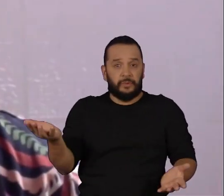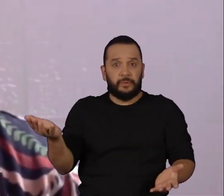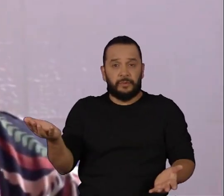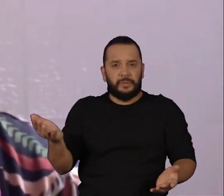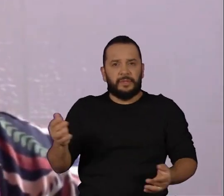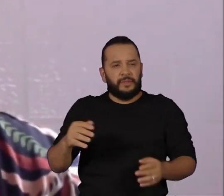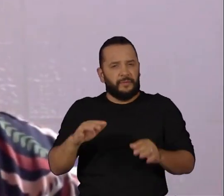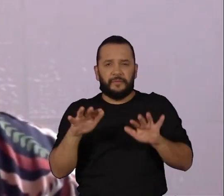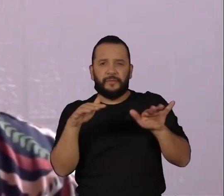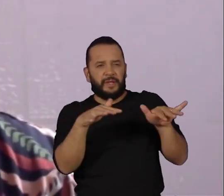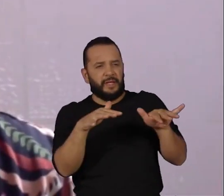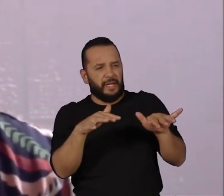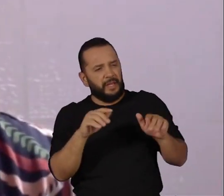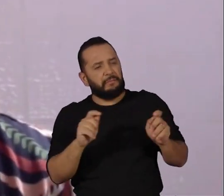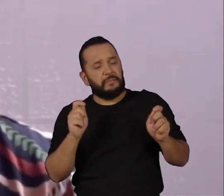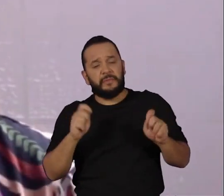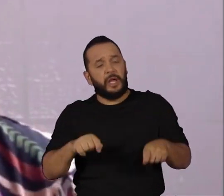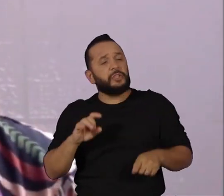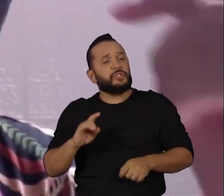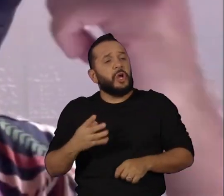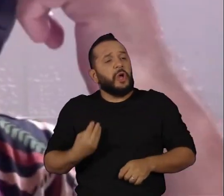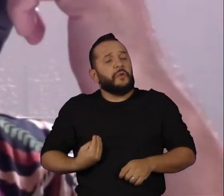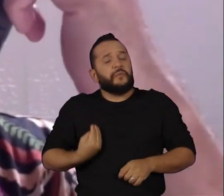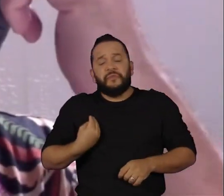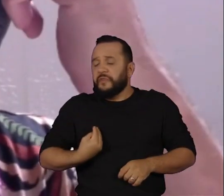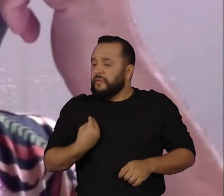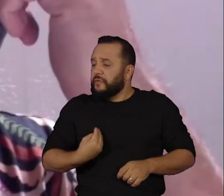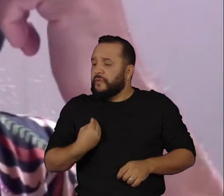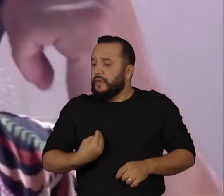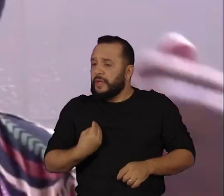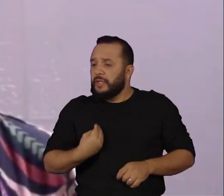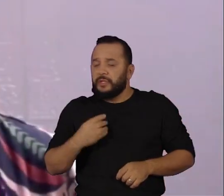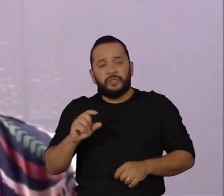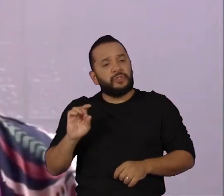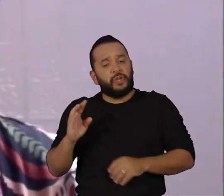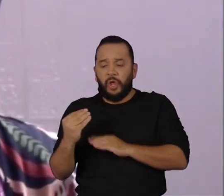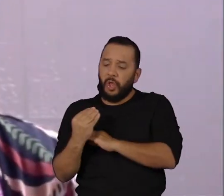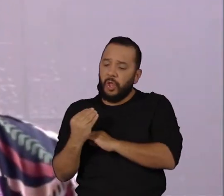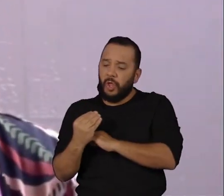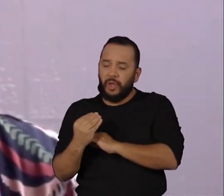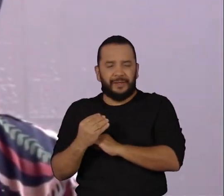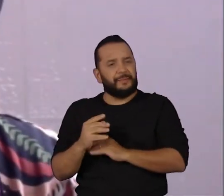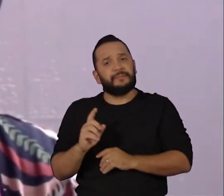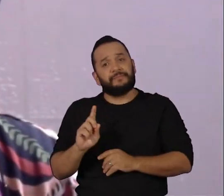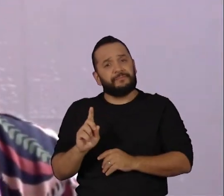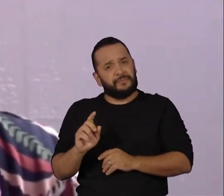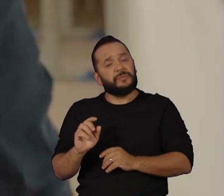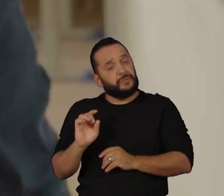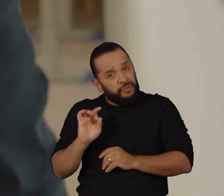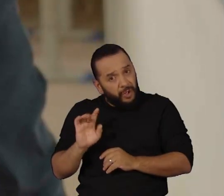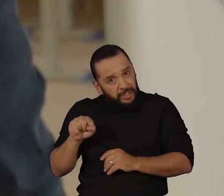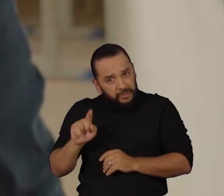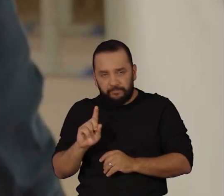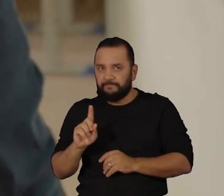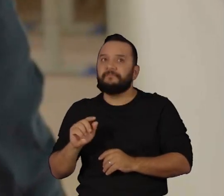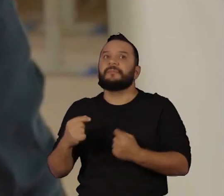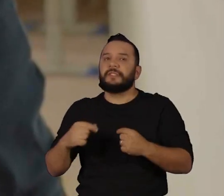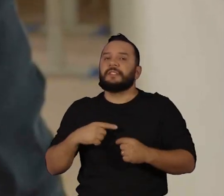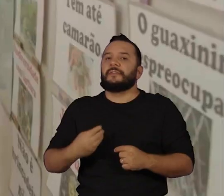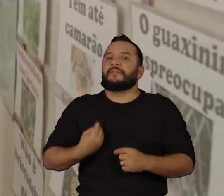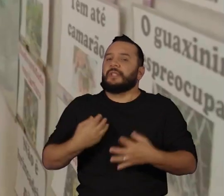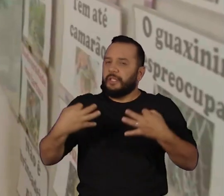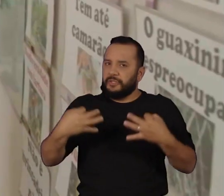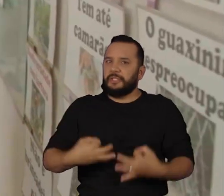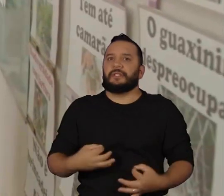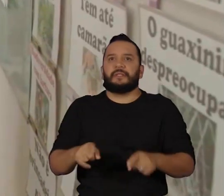como um espaço de sobrevivência, mas como um meio potente de construção de uma vida digna, cidadã. O